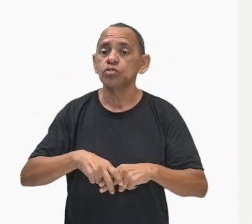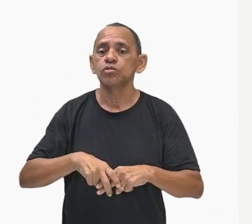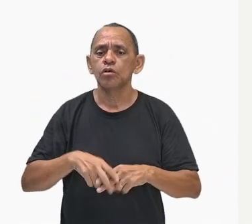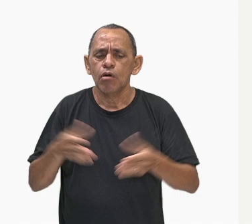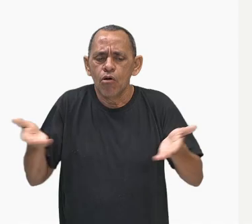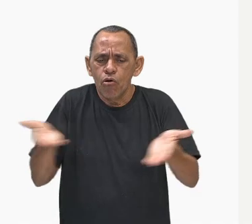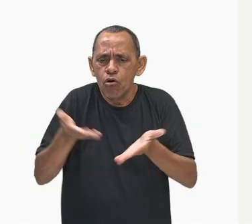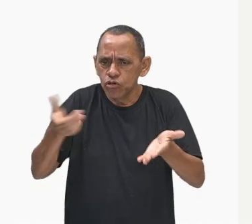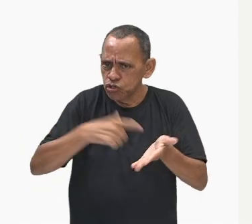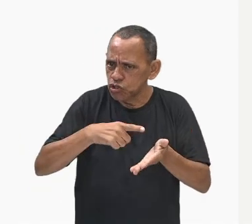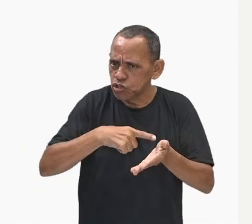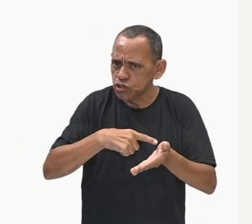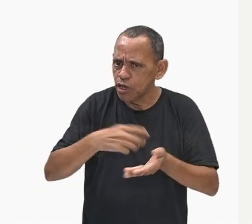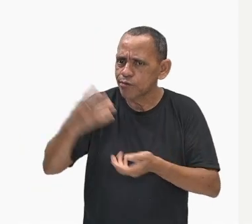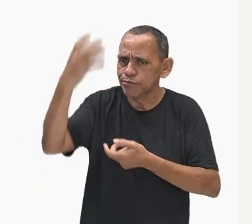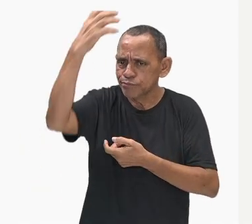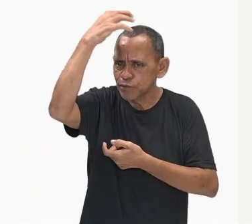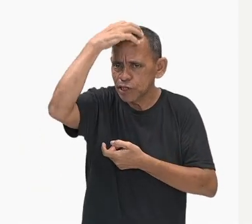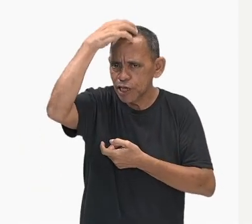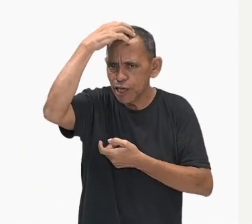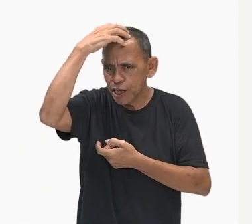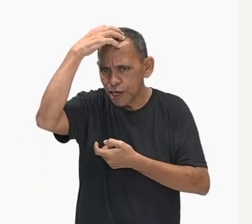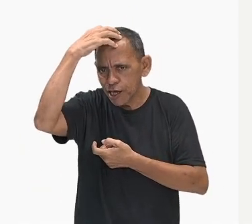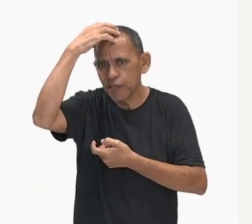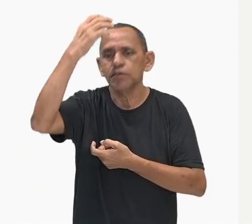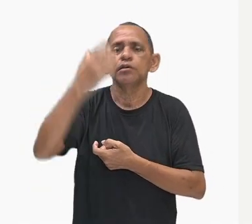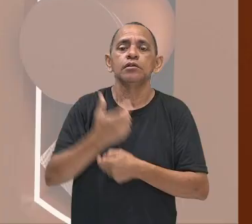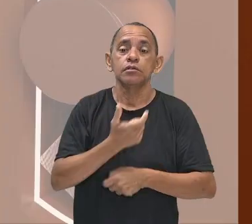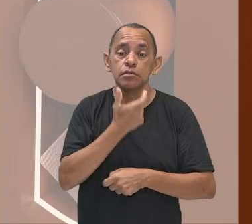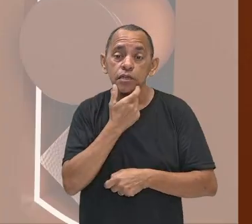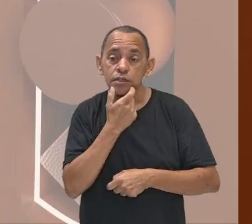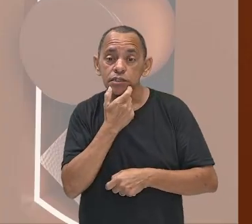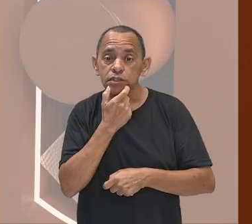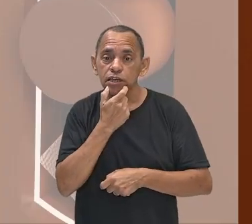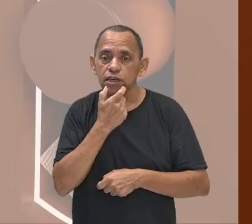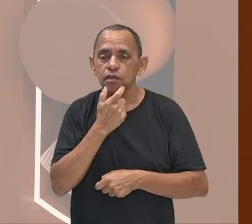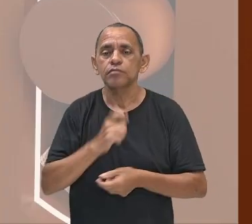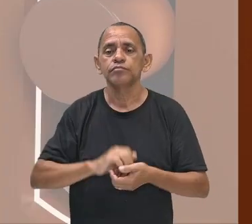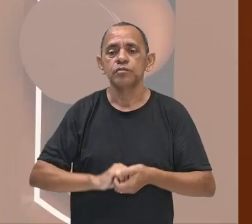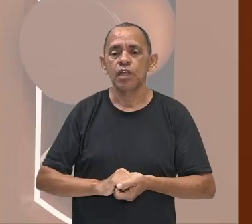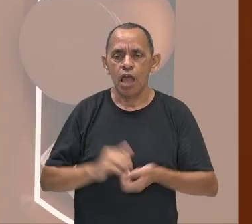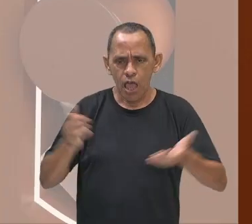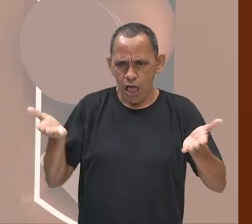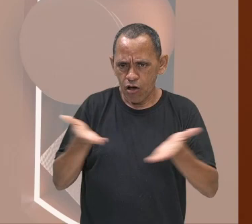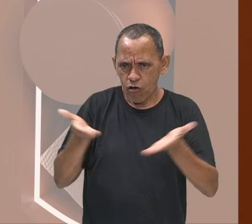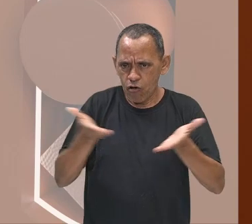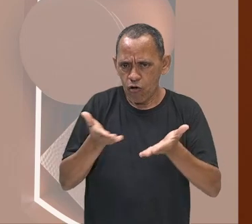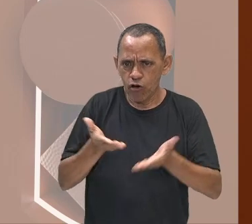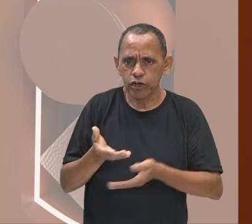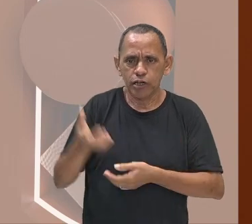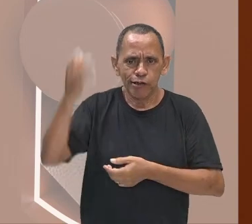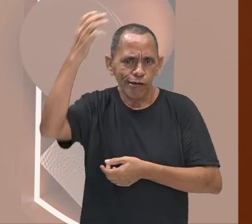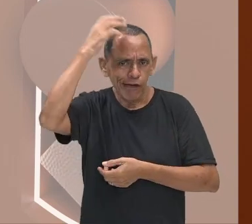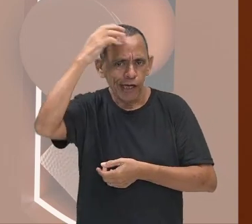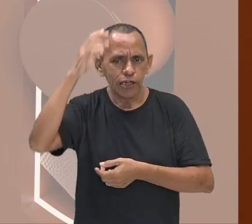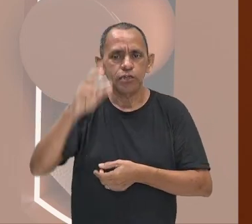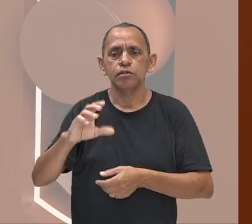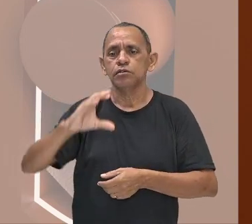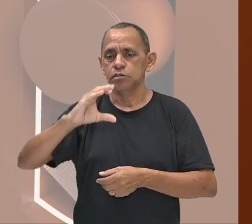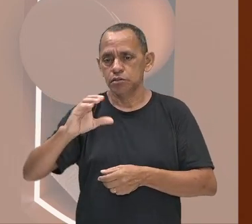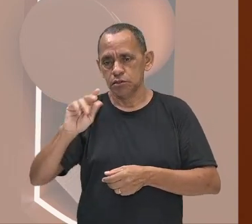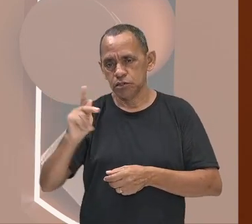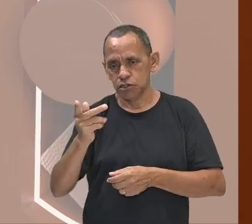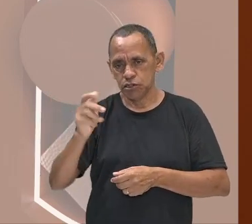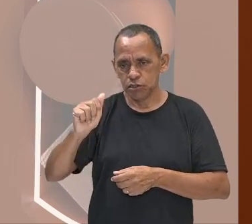Inglaterra, que é o Charles, que era príncipe Charles, mas com a morte da rainha Elizabeth II, virou